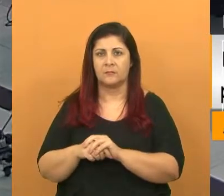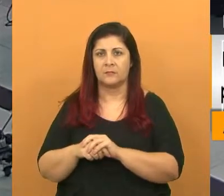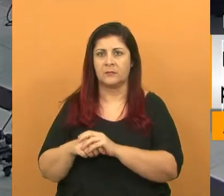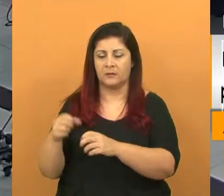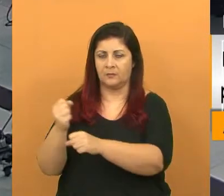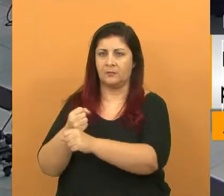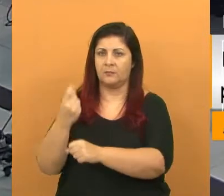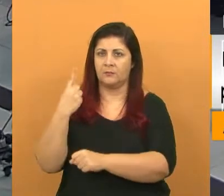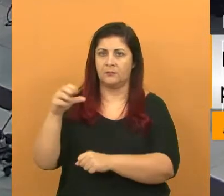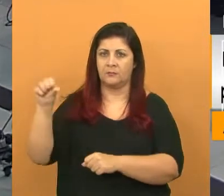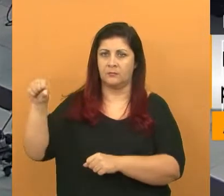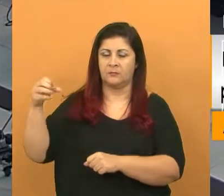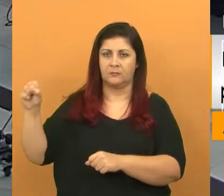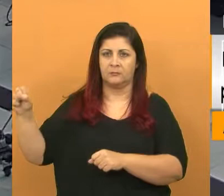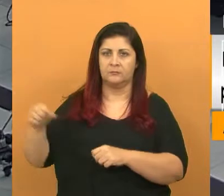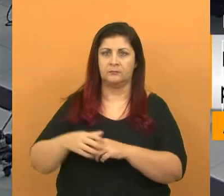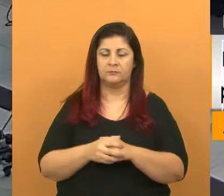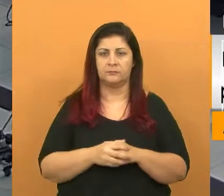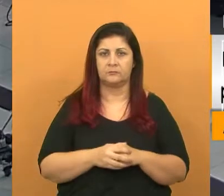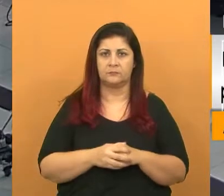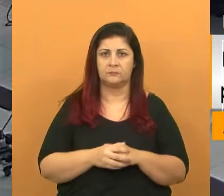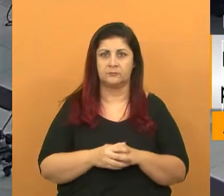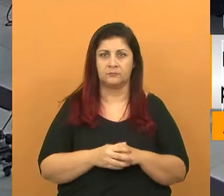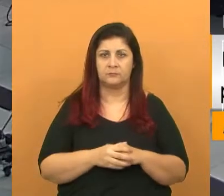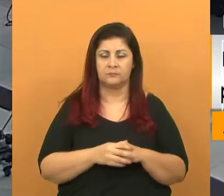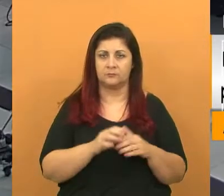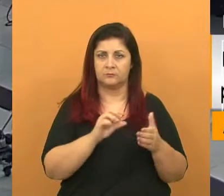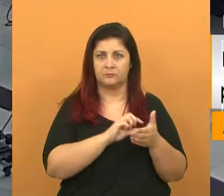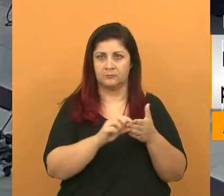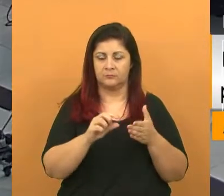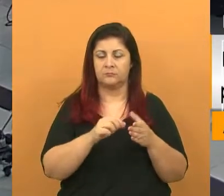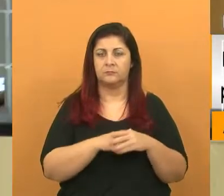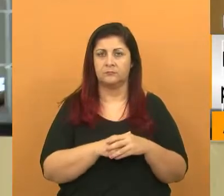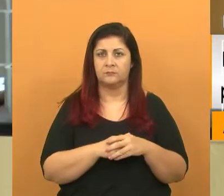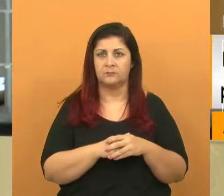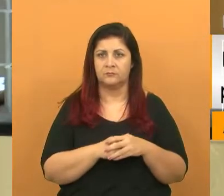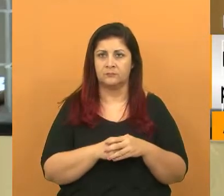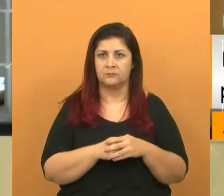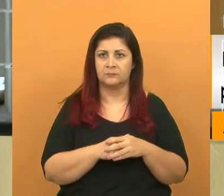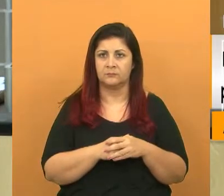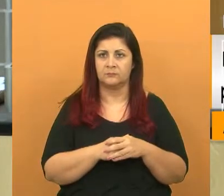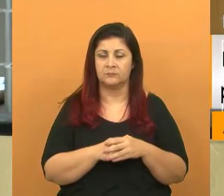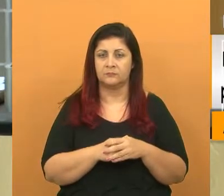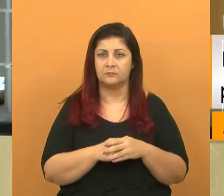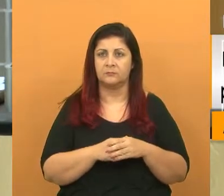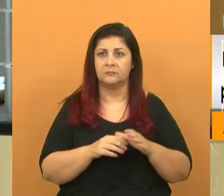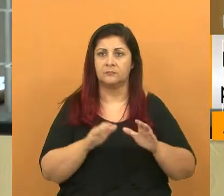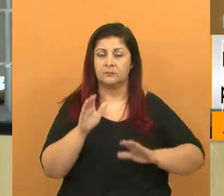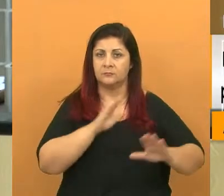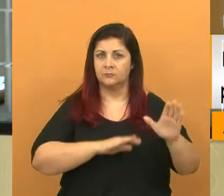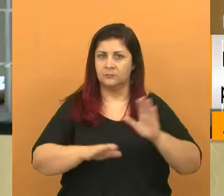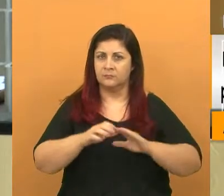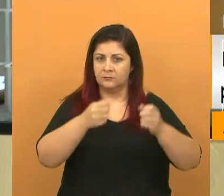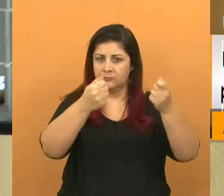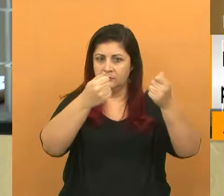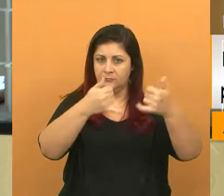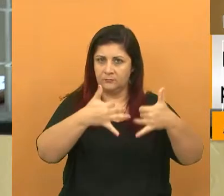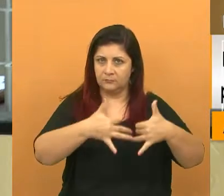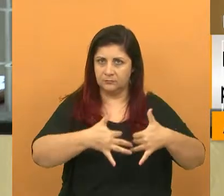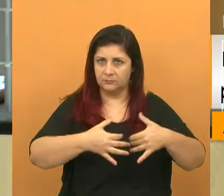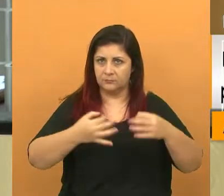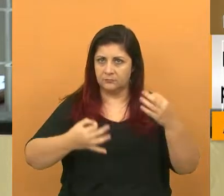agosto de 1998, nos termos que especifica. A justificativa à presente emenda vem atender orientação da consultoria jurídica